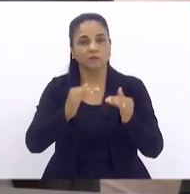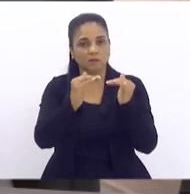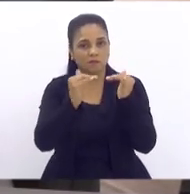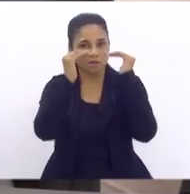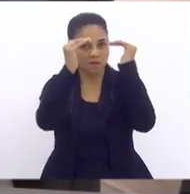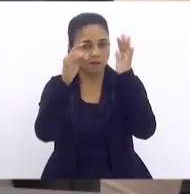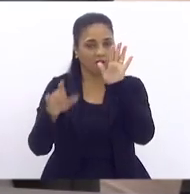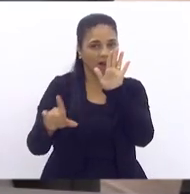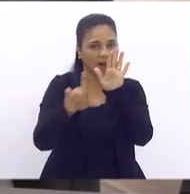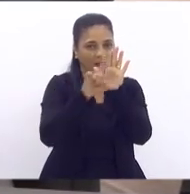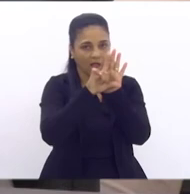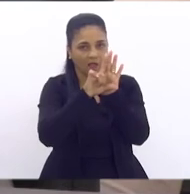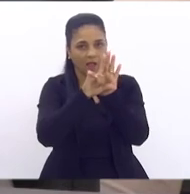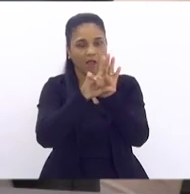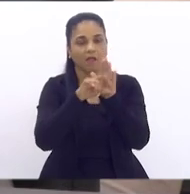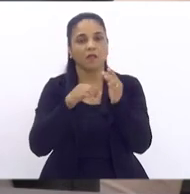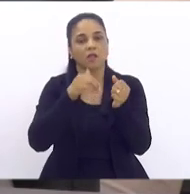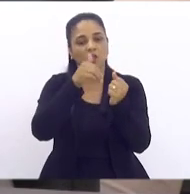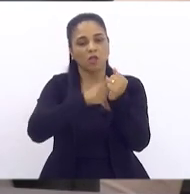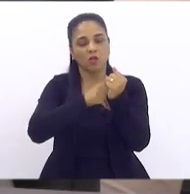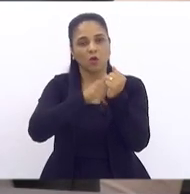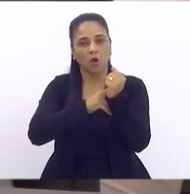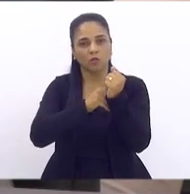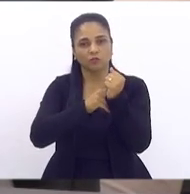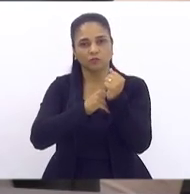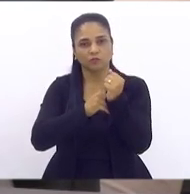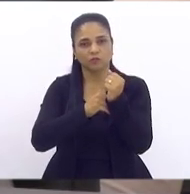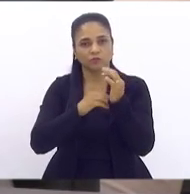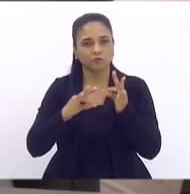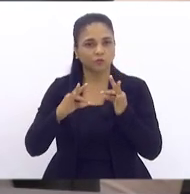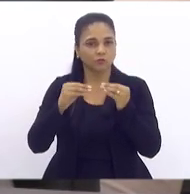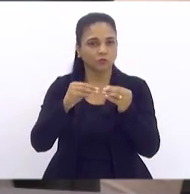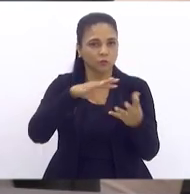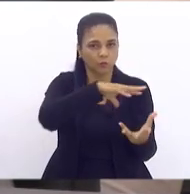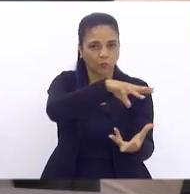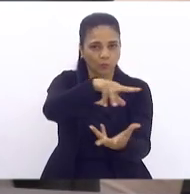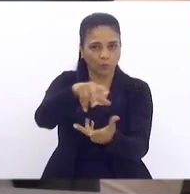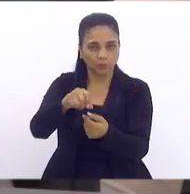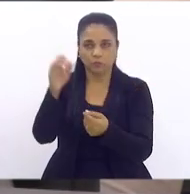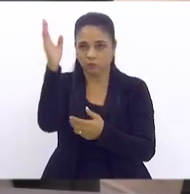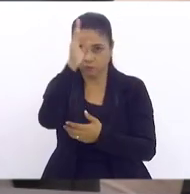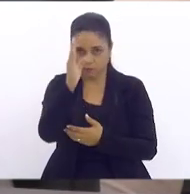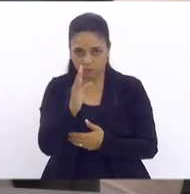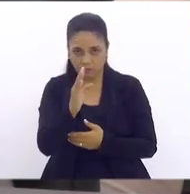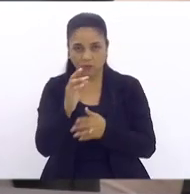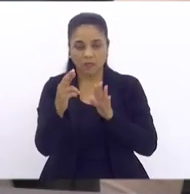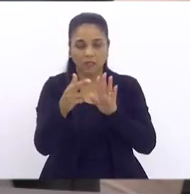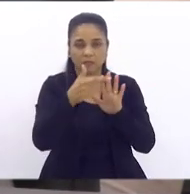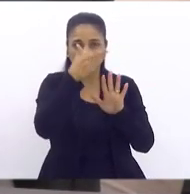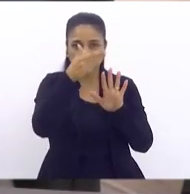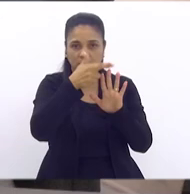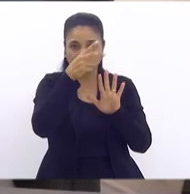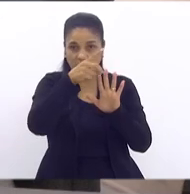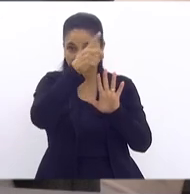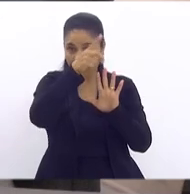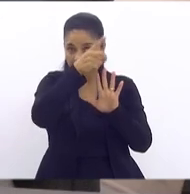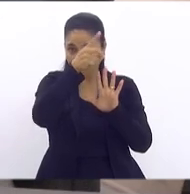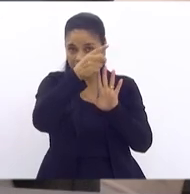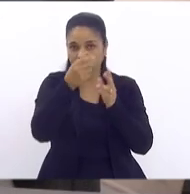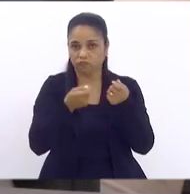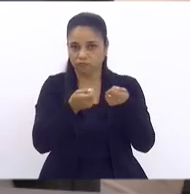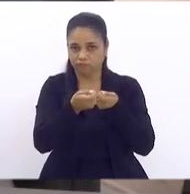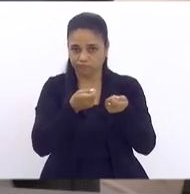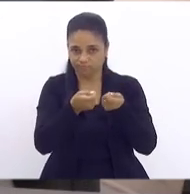e convenções e códigos internacionais ratificados pelo Brasil e decretos regulamentadores. A partir